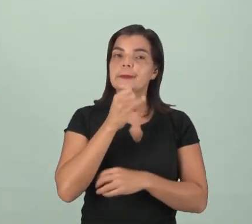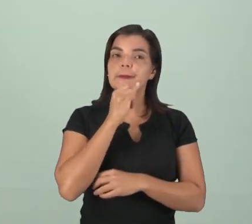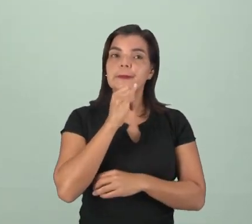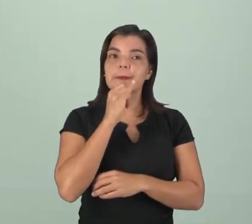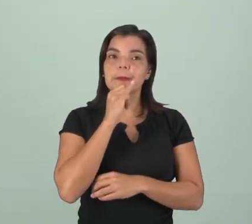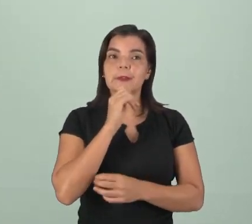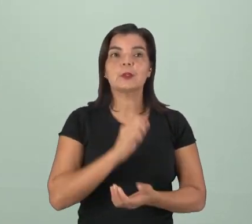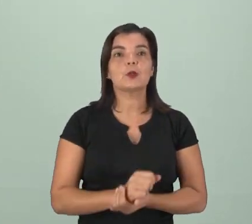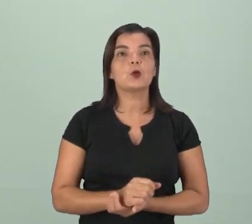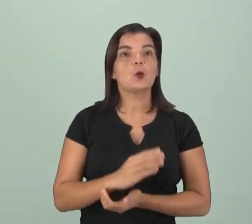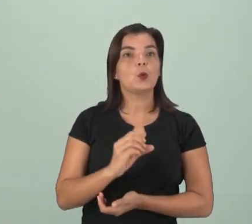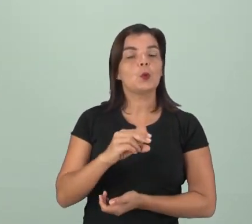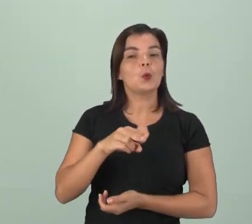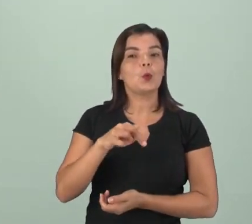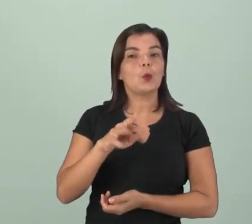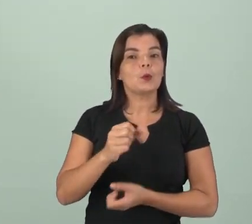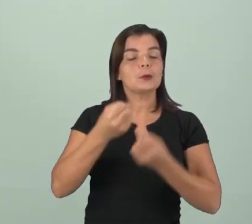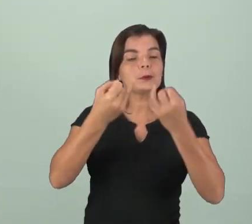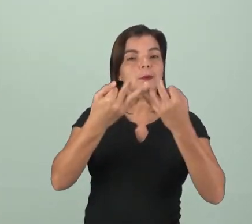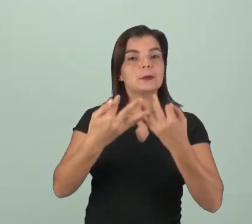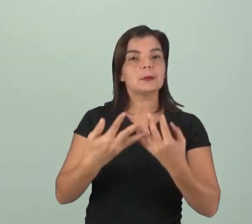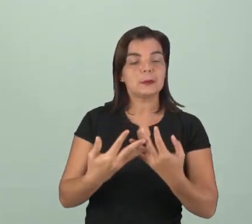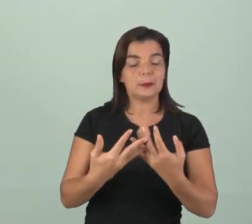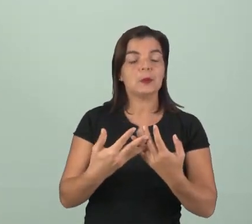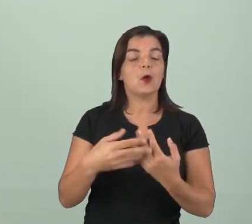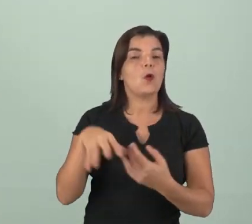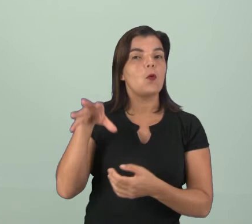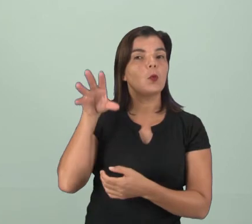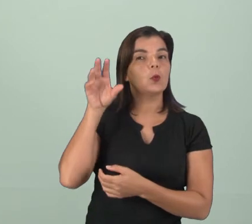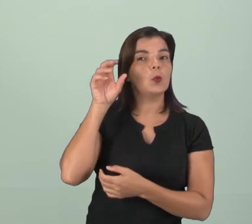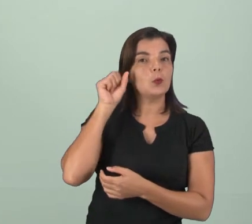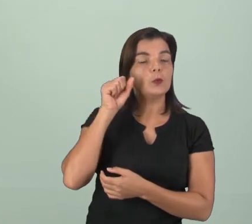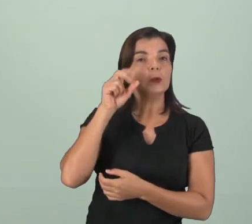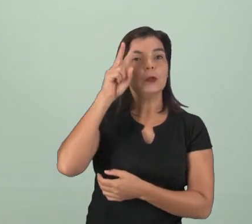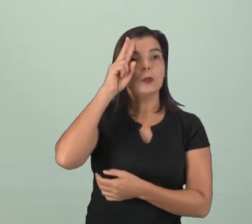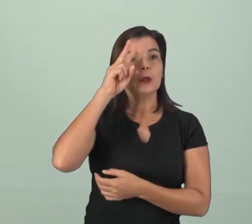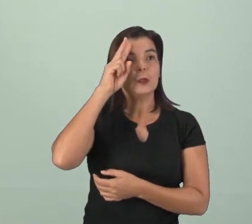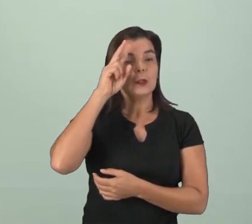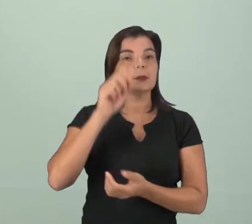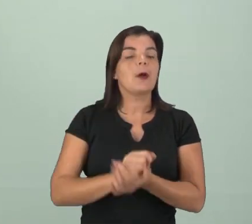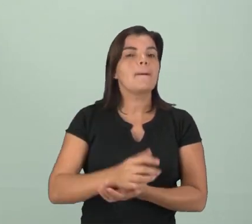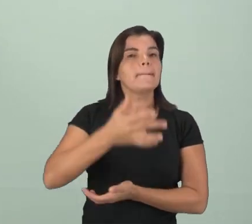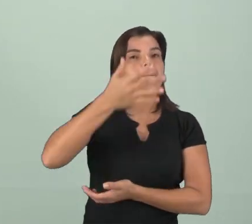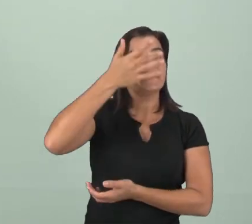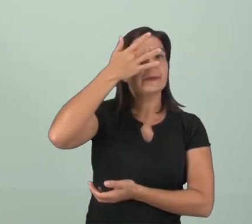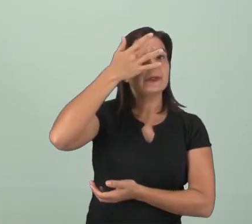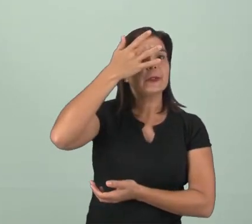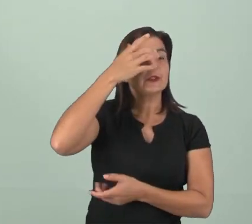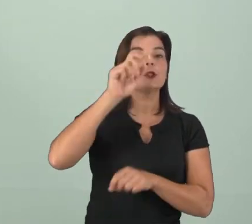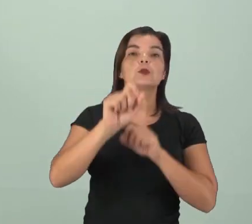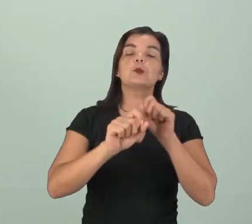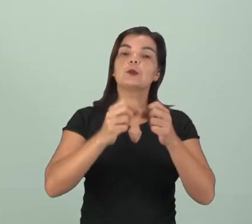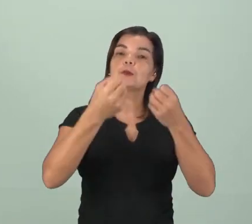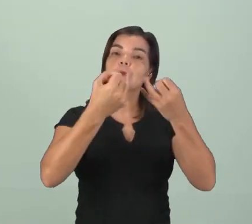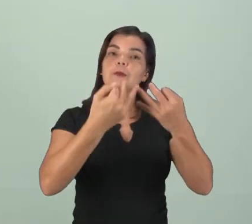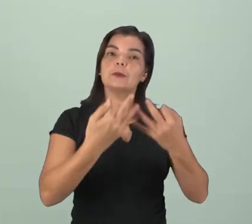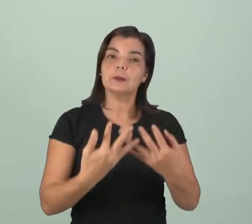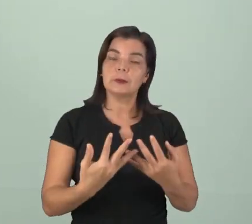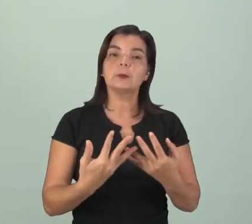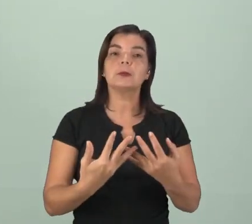né? Contar uma história, ouvir uma história, memorizar o que foi